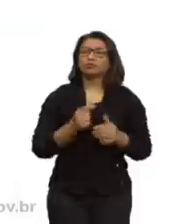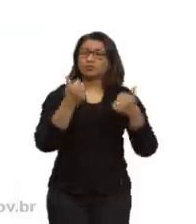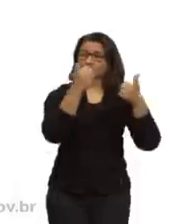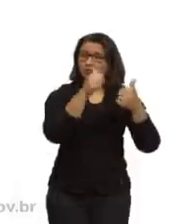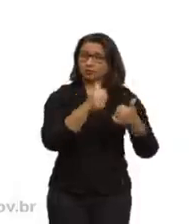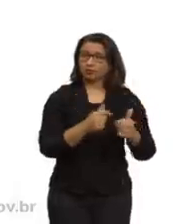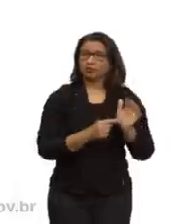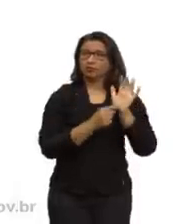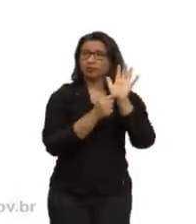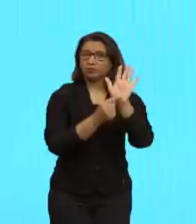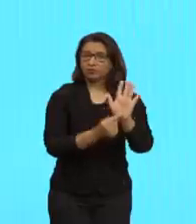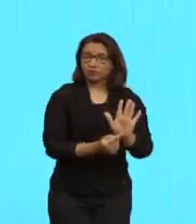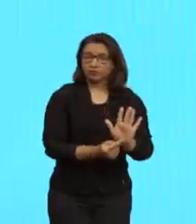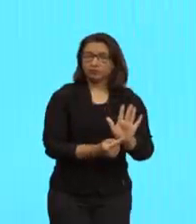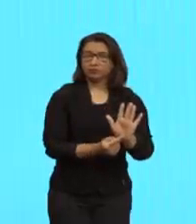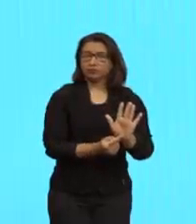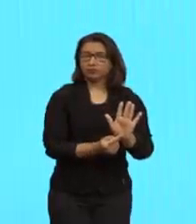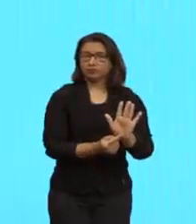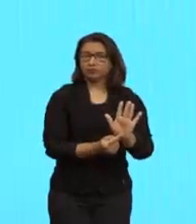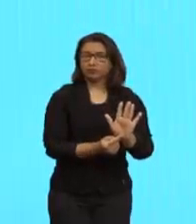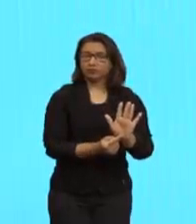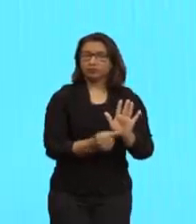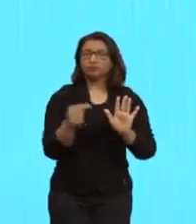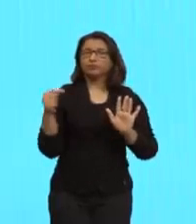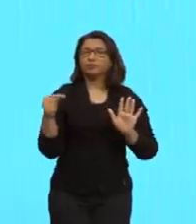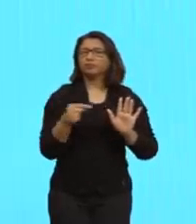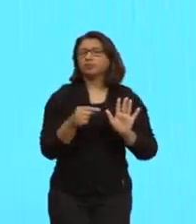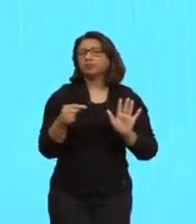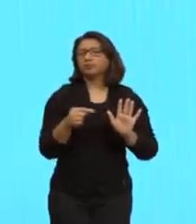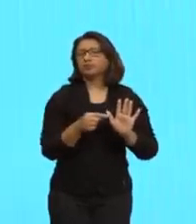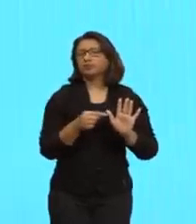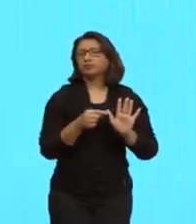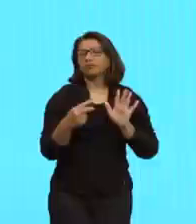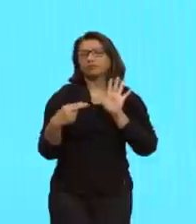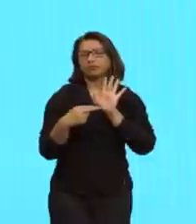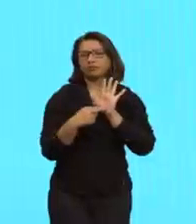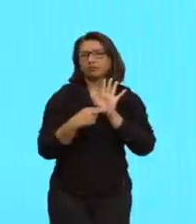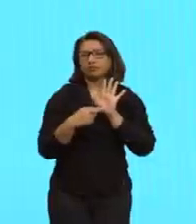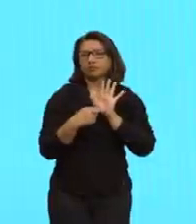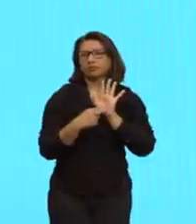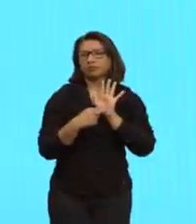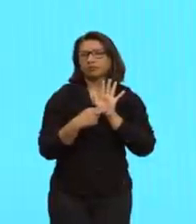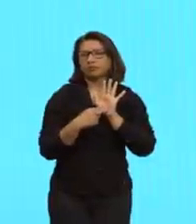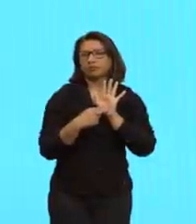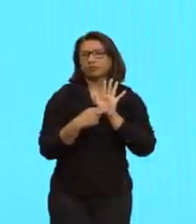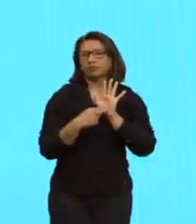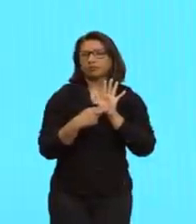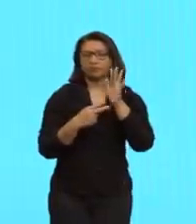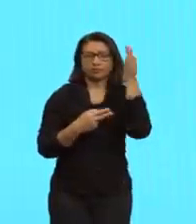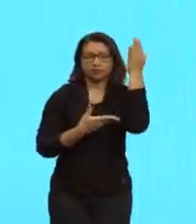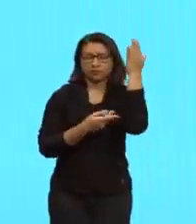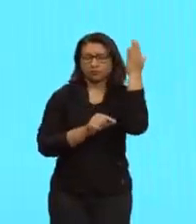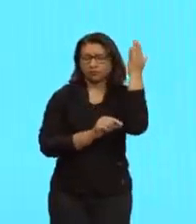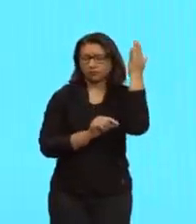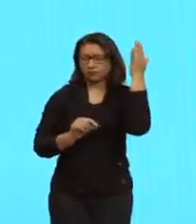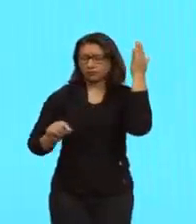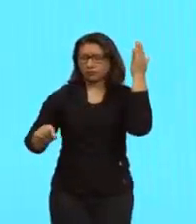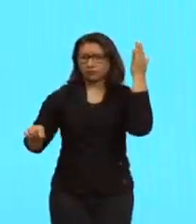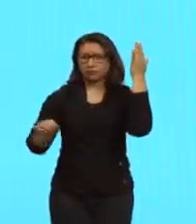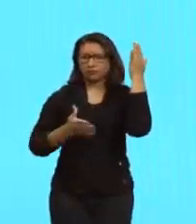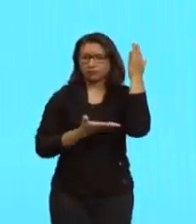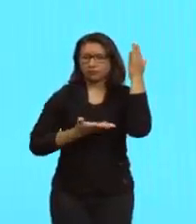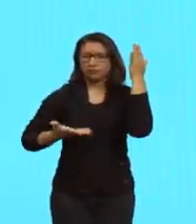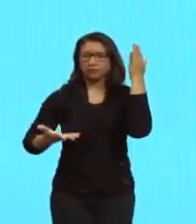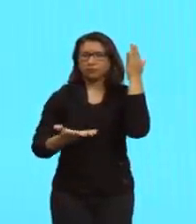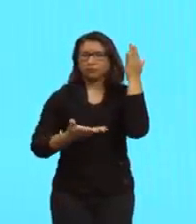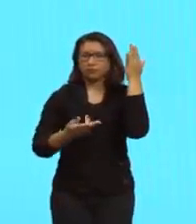lá, foi colocado o desenho. E aqui vou chamar a atenção de novo, ó. Tá projetando sombra. Quem é que começou a